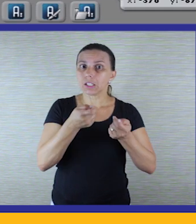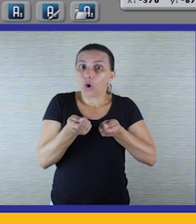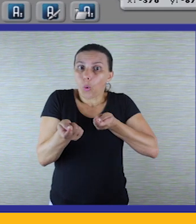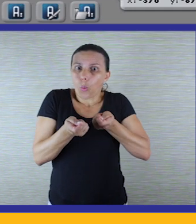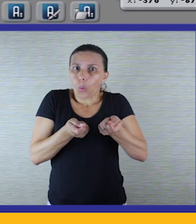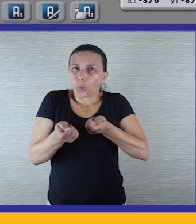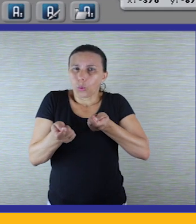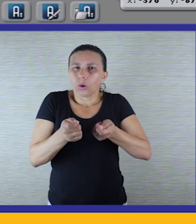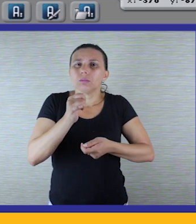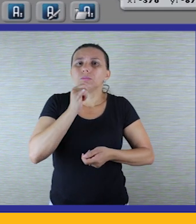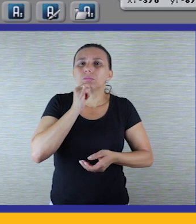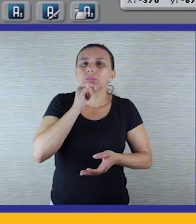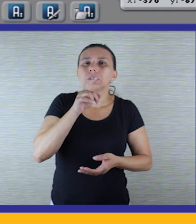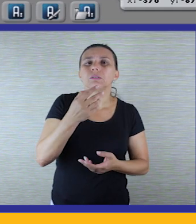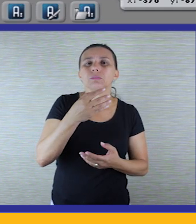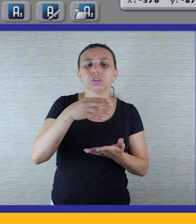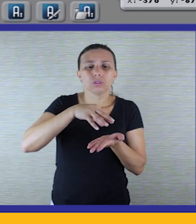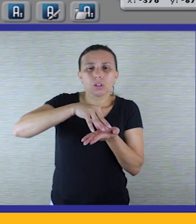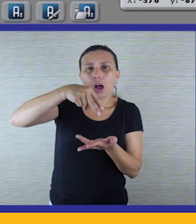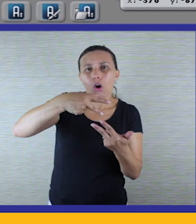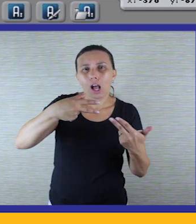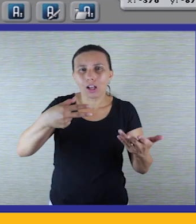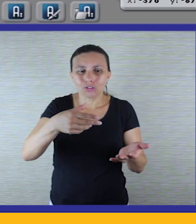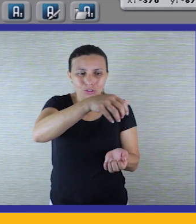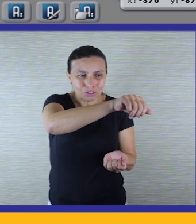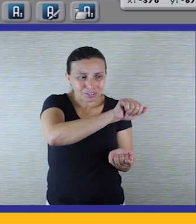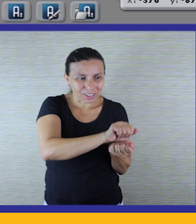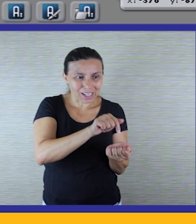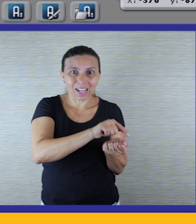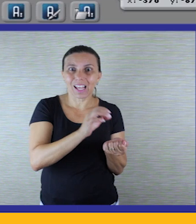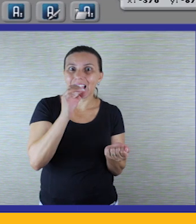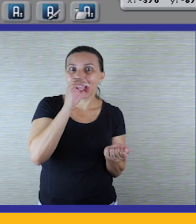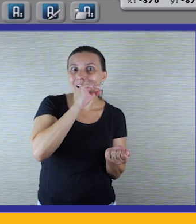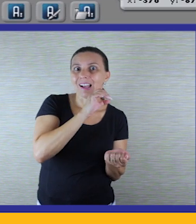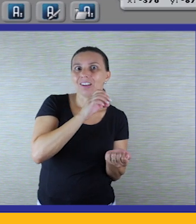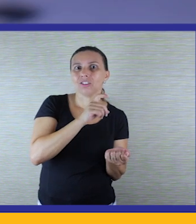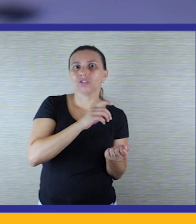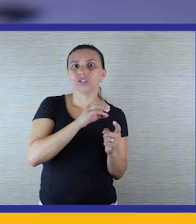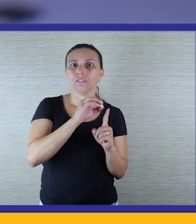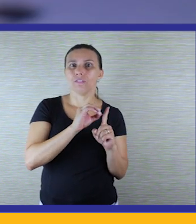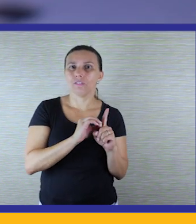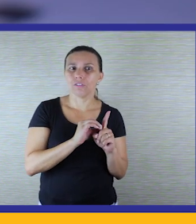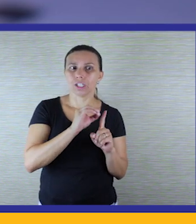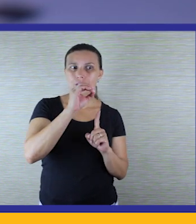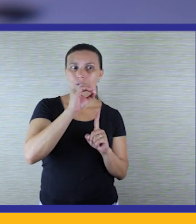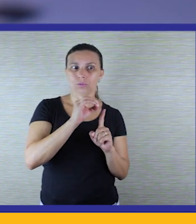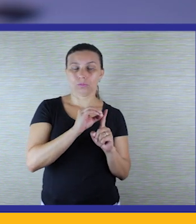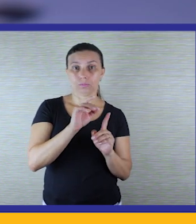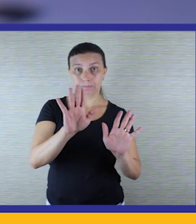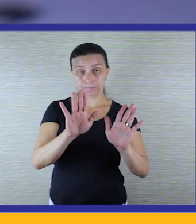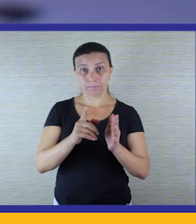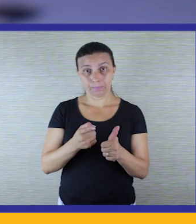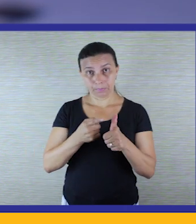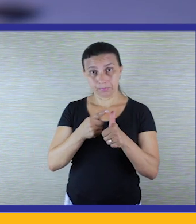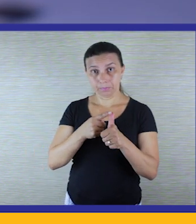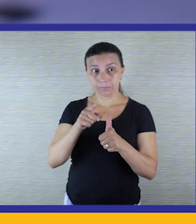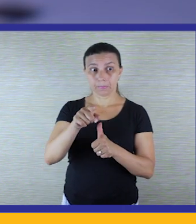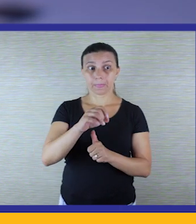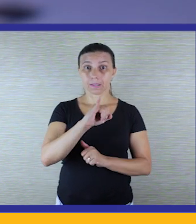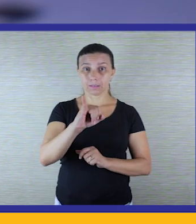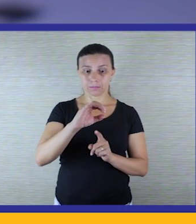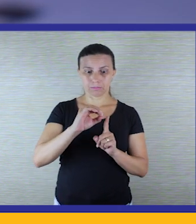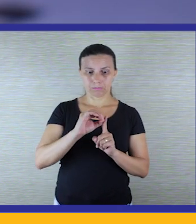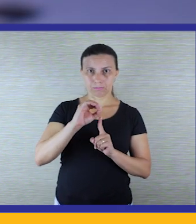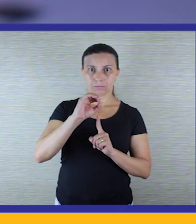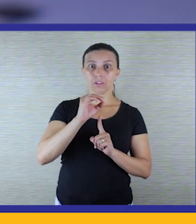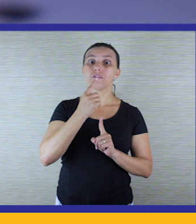Estufa para salgadinhos, por exemplo. Primeiro passo, acender LED vermelho, alerta, para temperaturas superiores